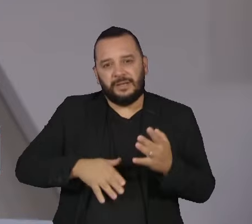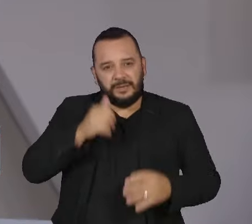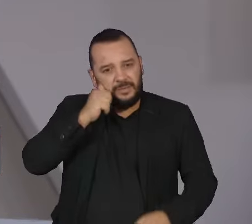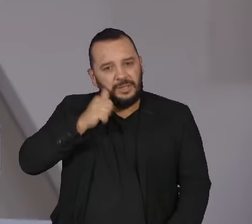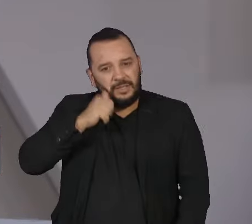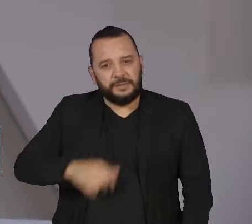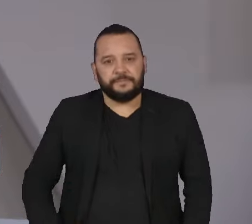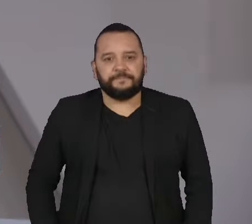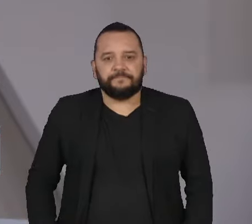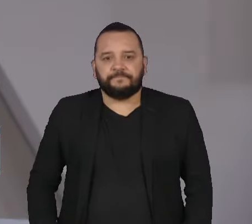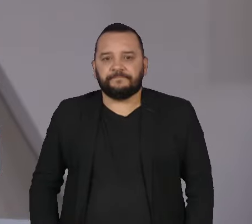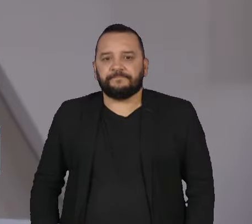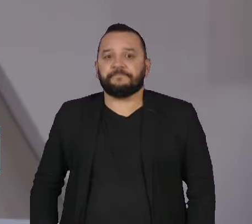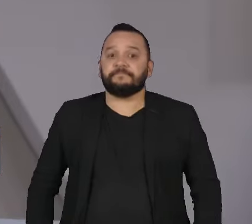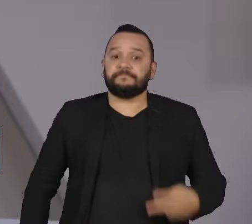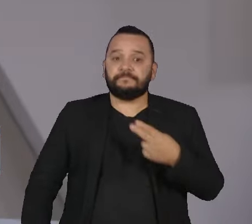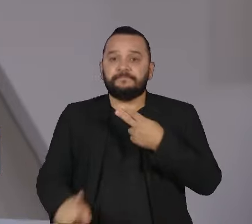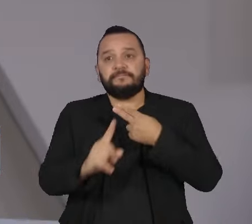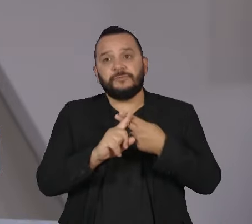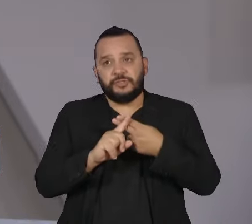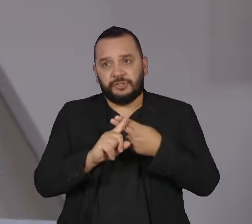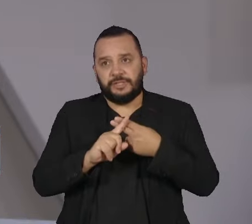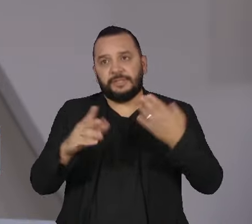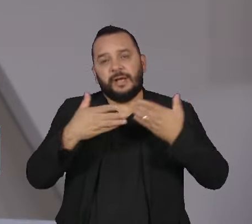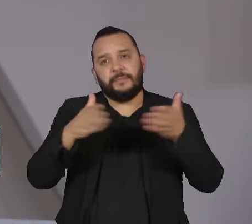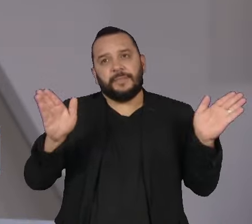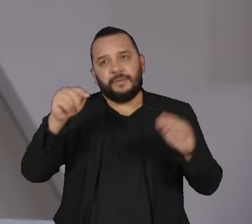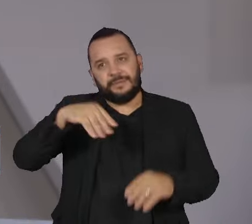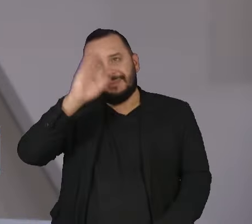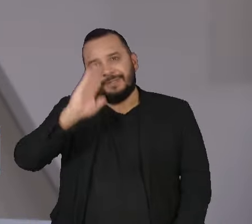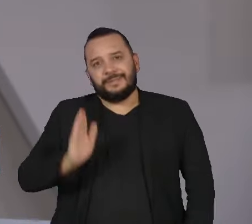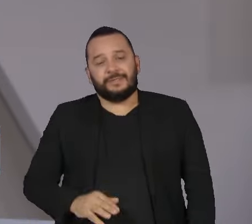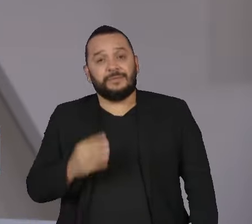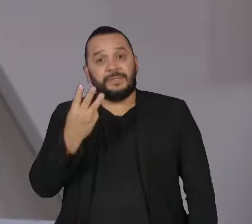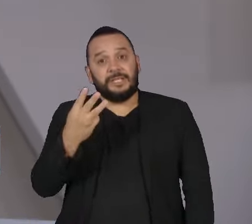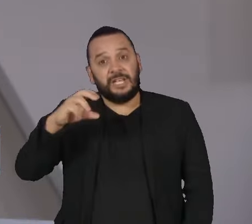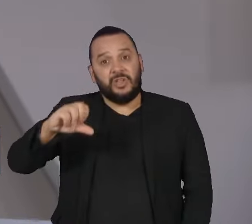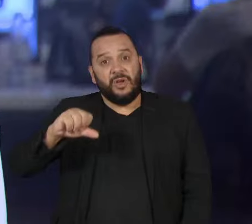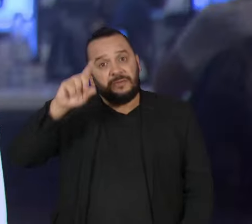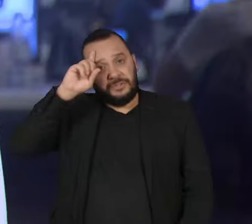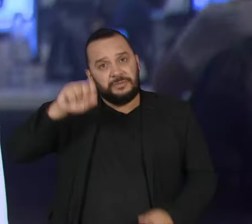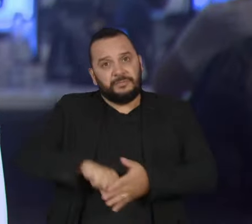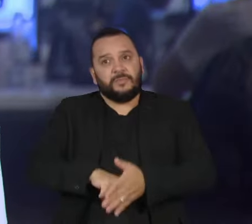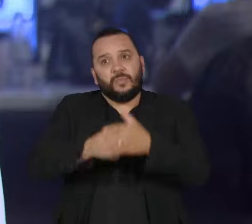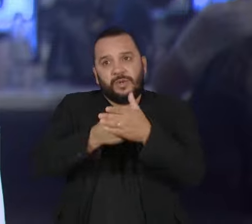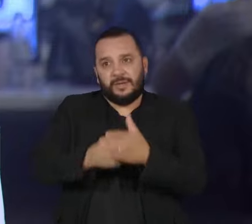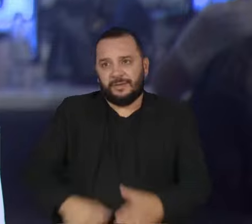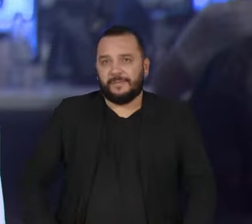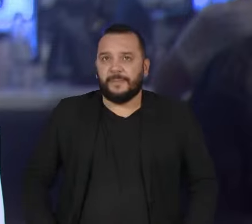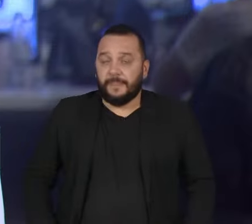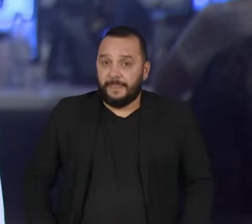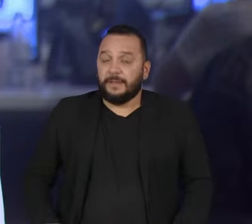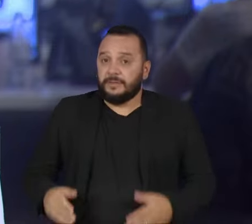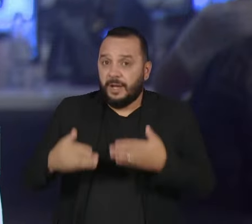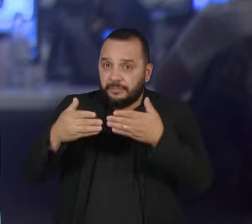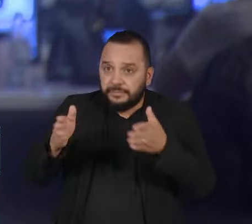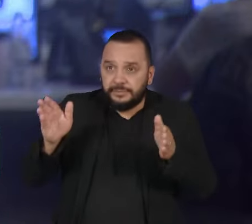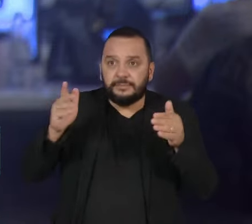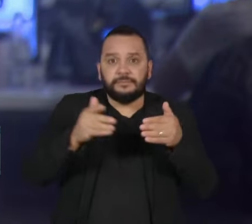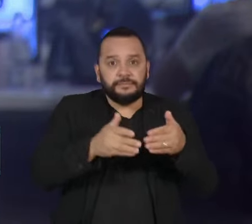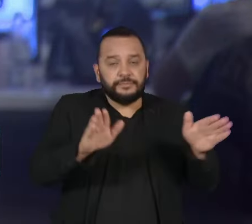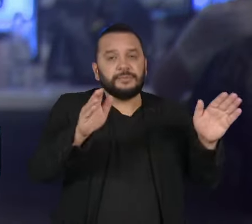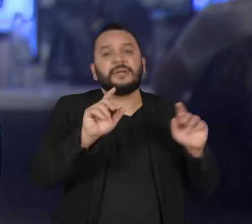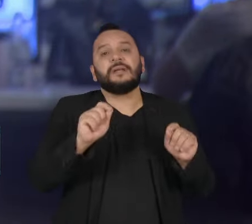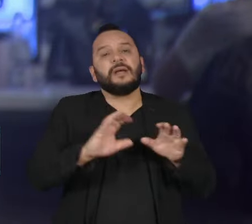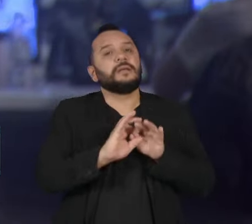a rede social x já está desbloqueada no Brasil depois de 39 dias suspensa O Retorno foi liberado pelo Ministro